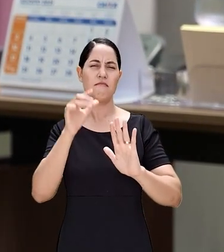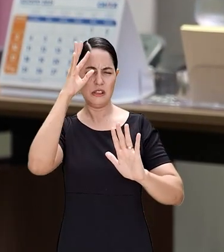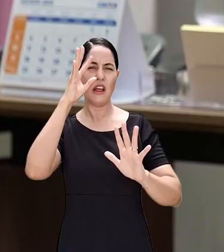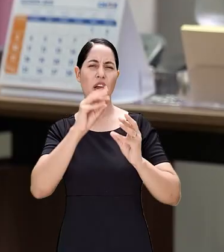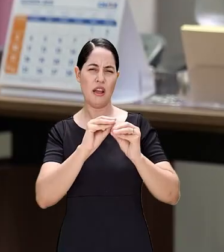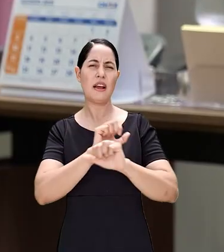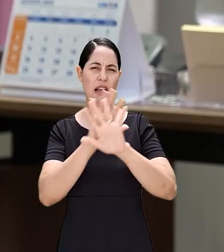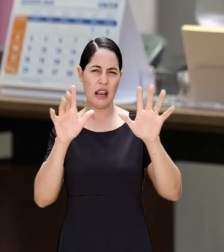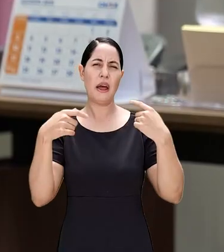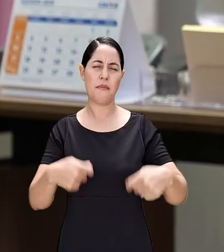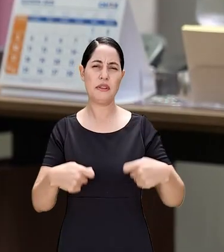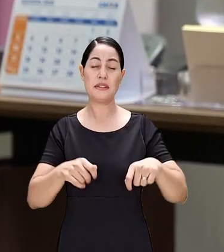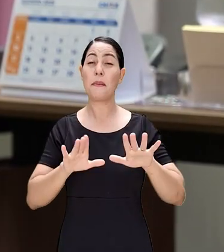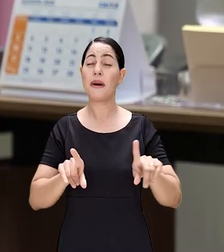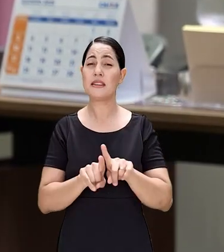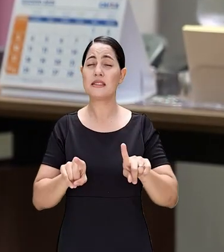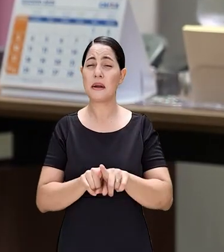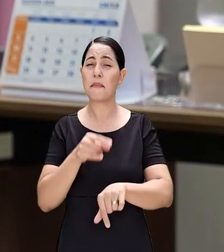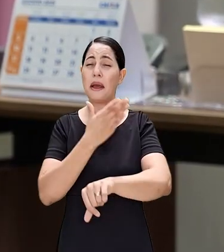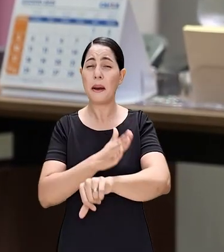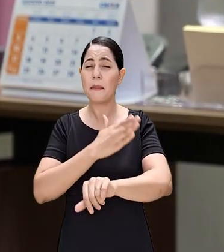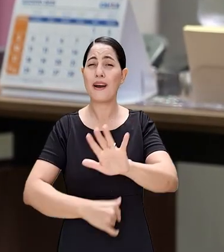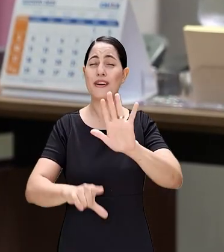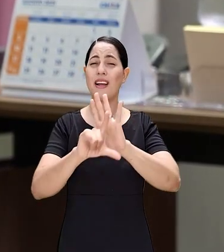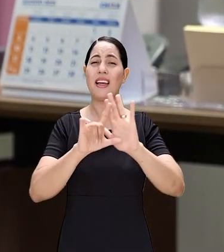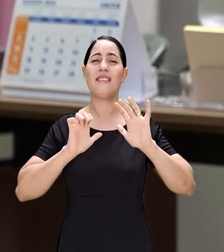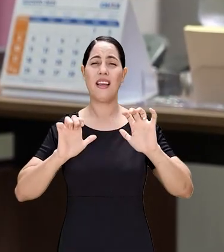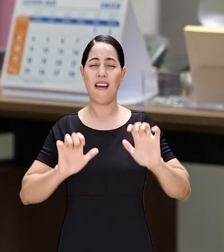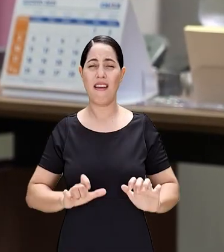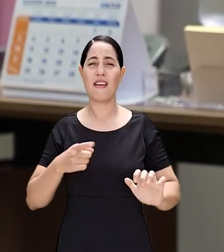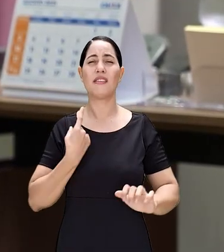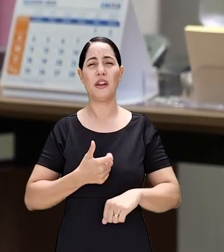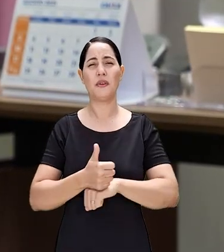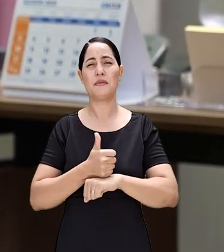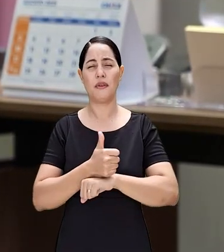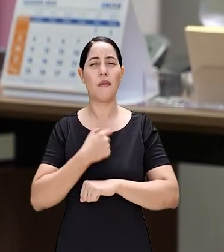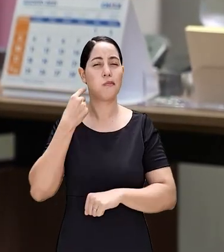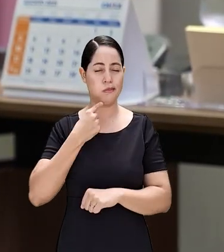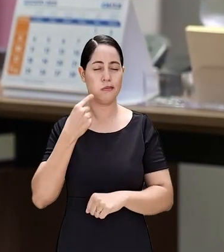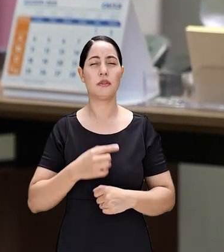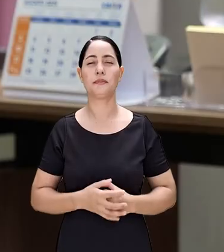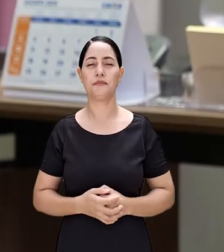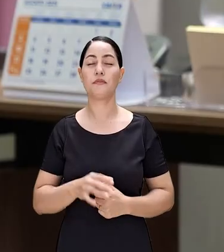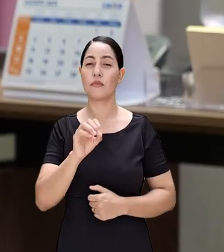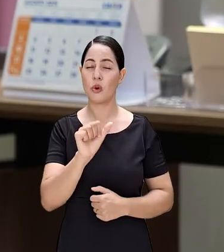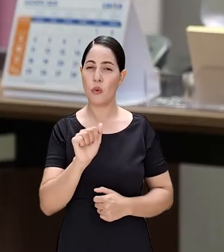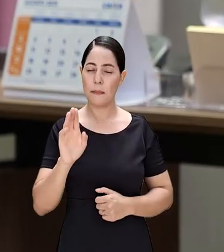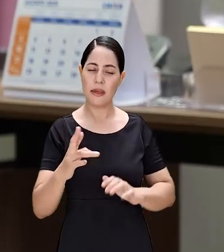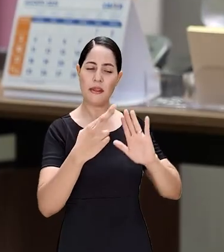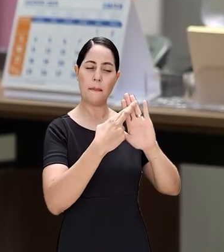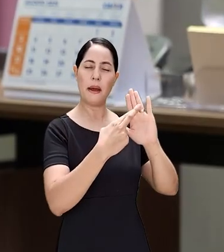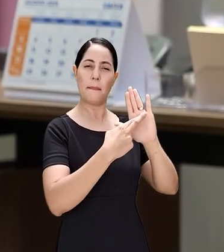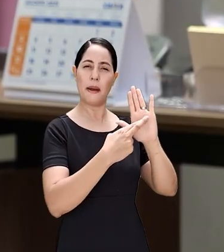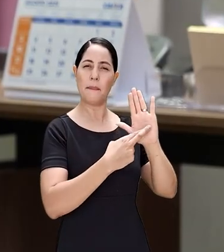na aplicação da lei os fundamentos dos preceitos éticos que regulam a nossa classe. Na OAB existem normas, existe